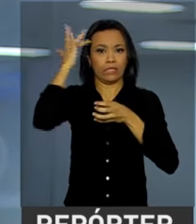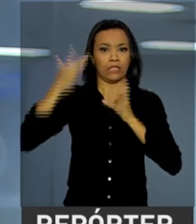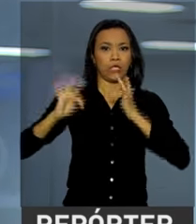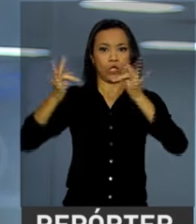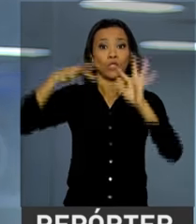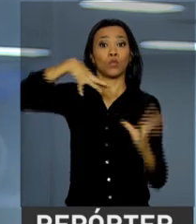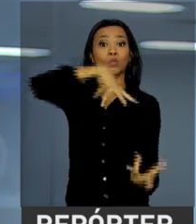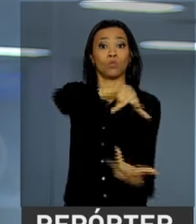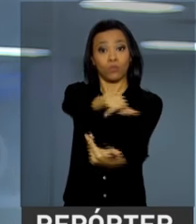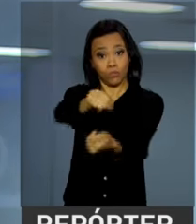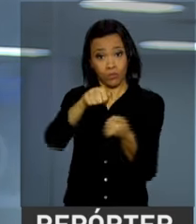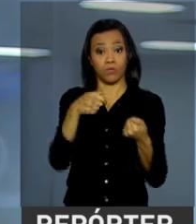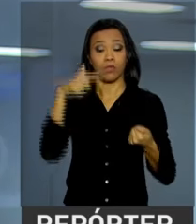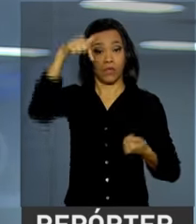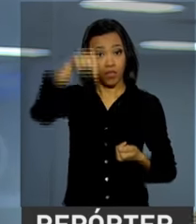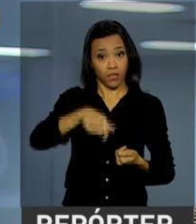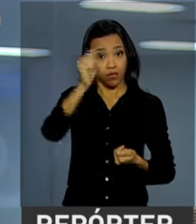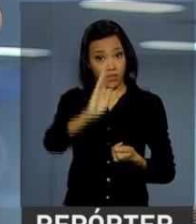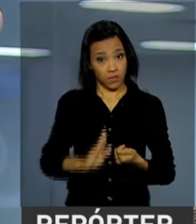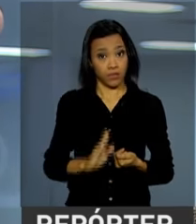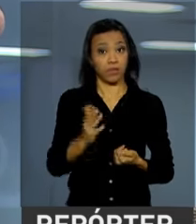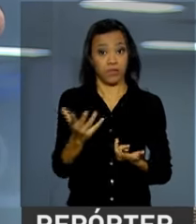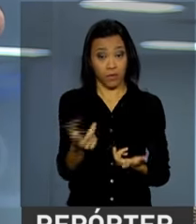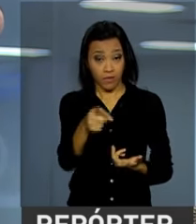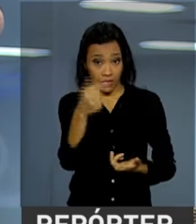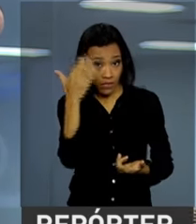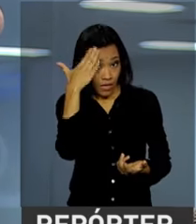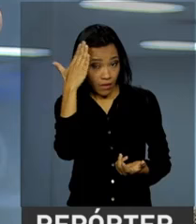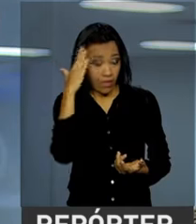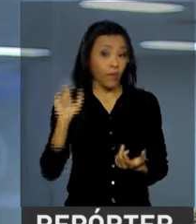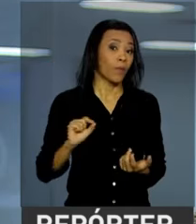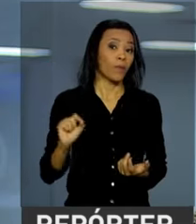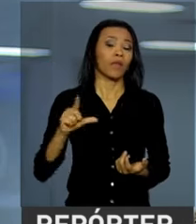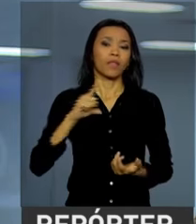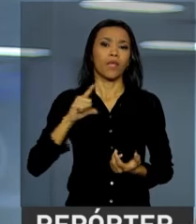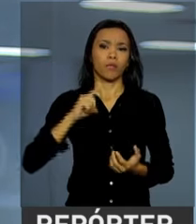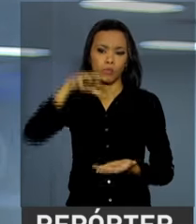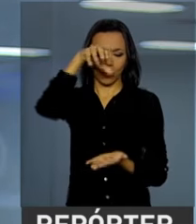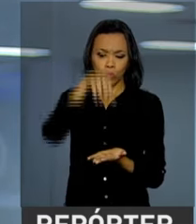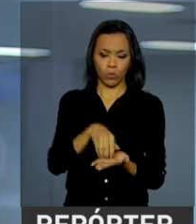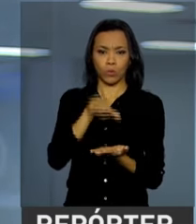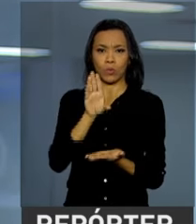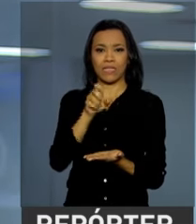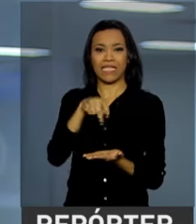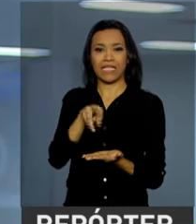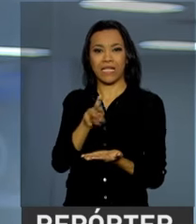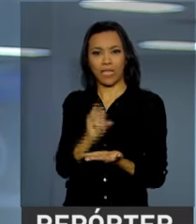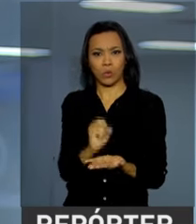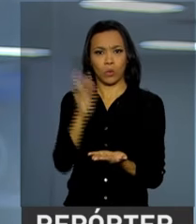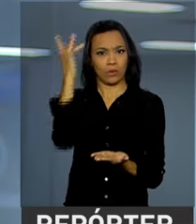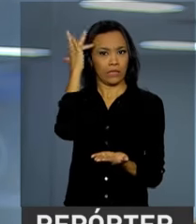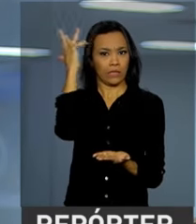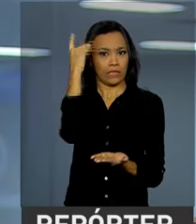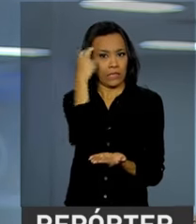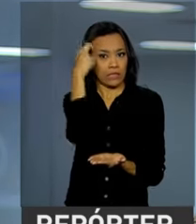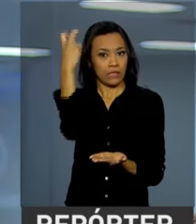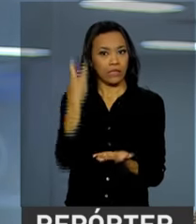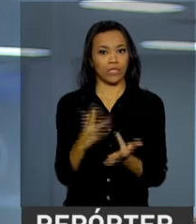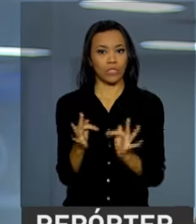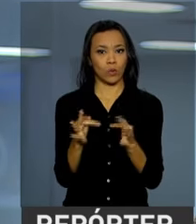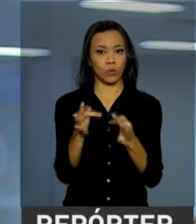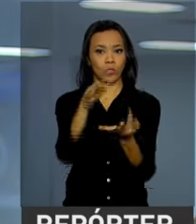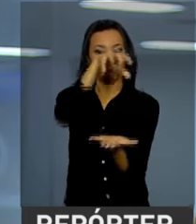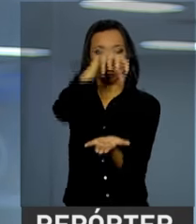única aqui nas Olimpíadas do Brasil. Para você ter uma ideia, nós vamos ter um centro internacional de inteligência que vai